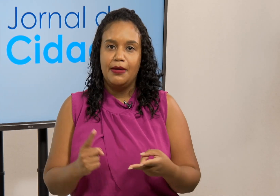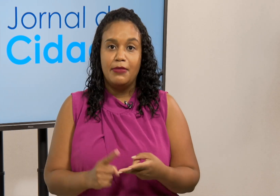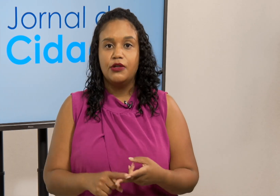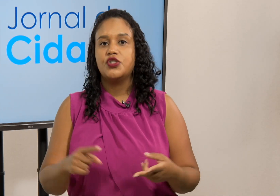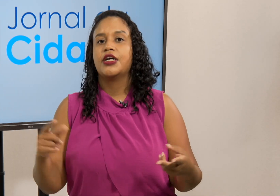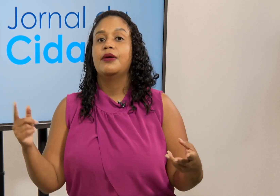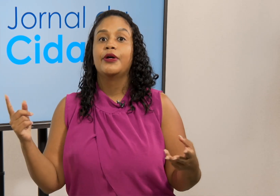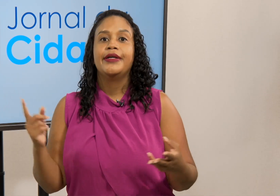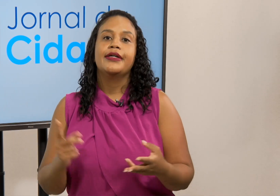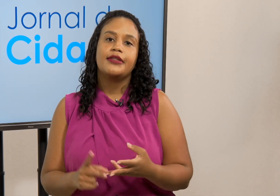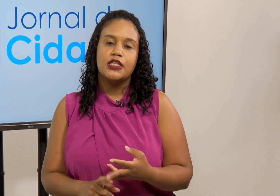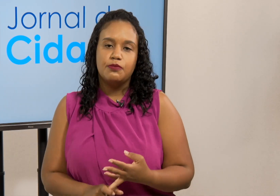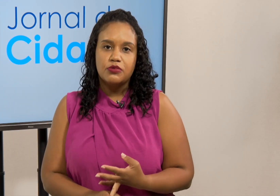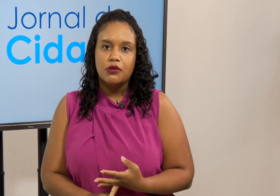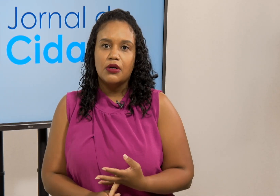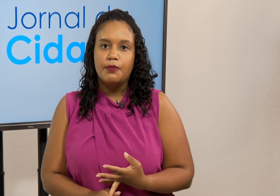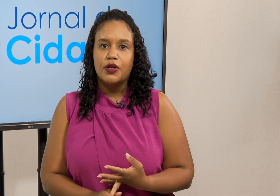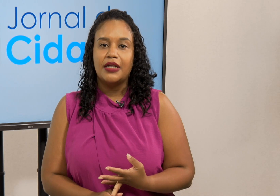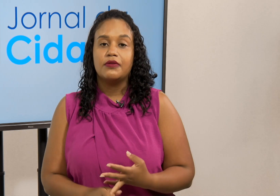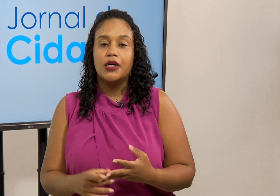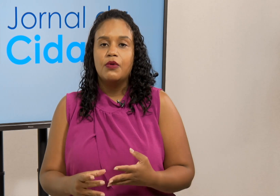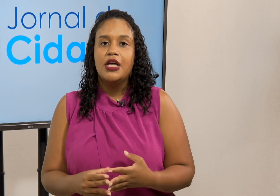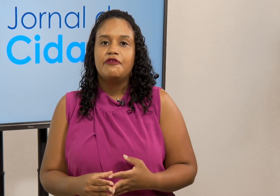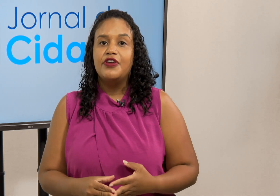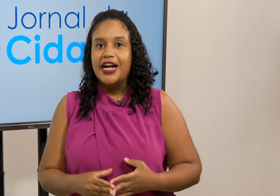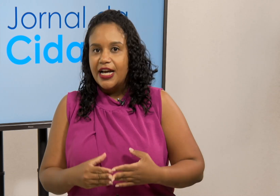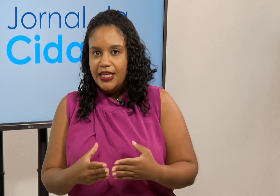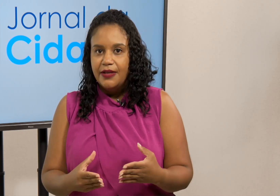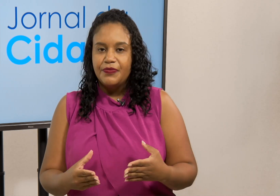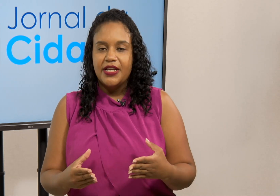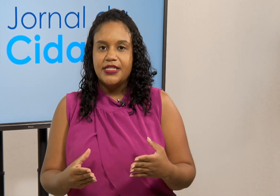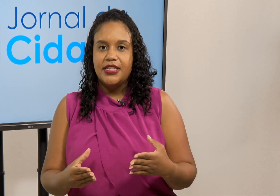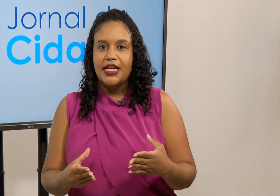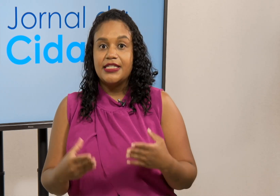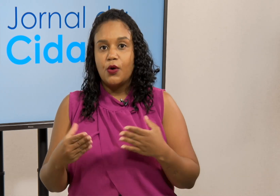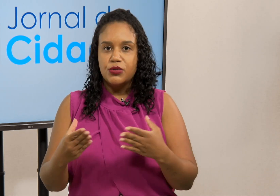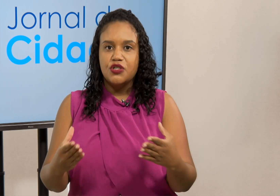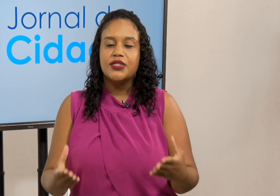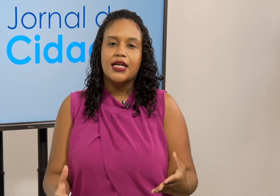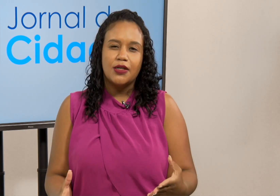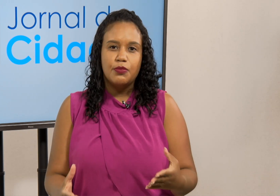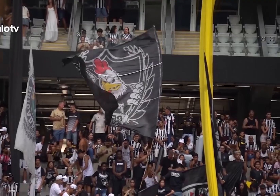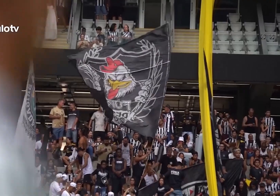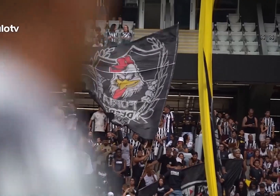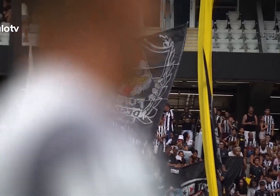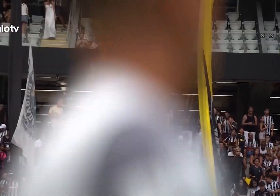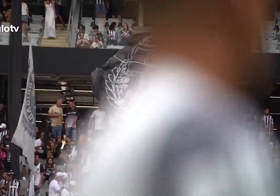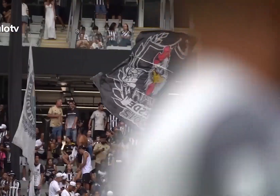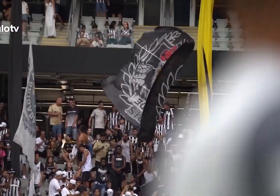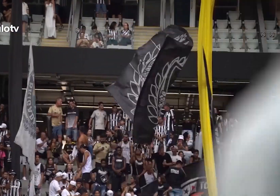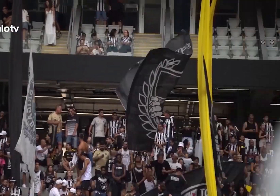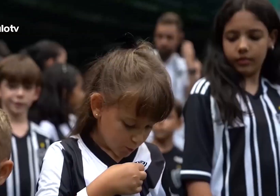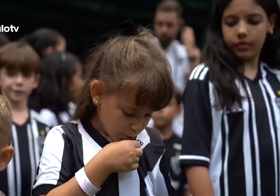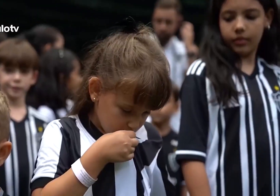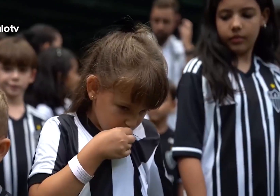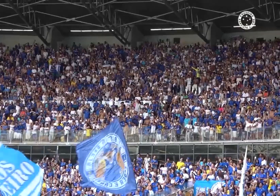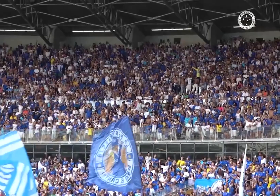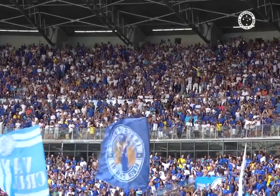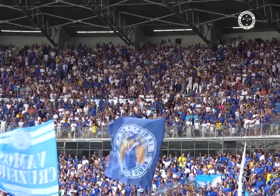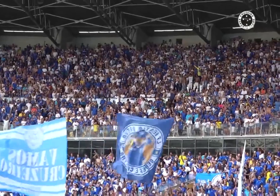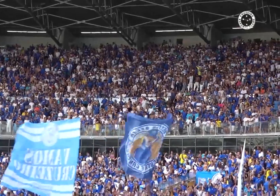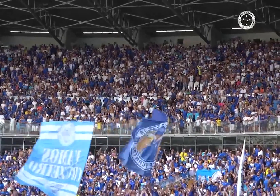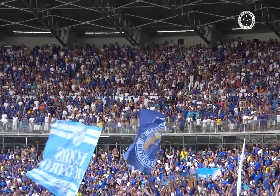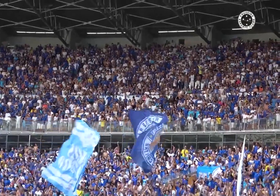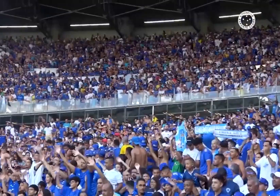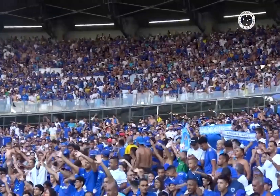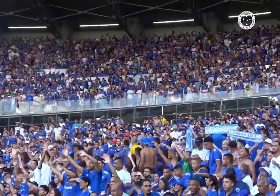de perder mando de campo e até a expulsão do campeonato. Então, fica aí essa conscientização para o torcedor, para que ele vá a campo realmente só